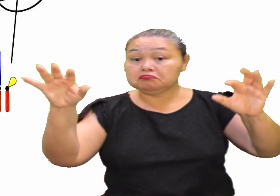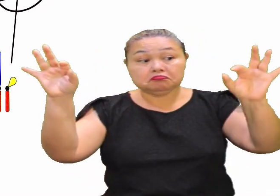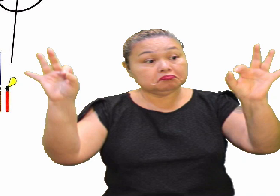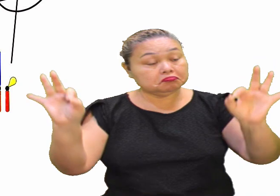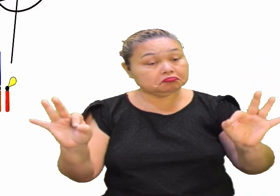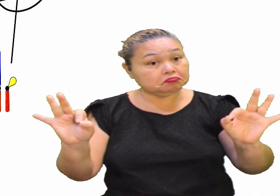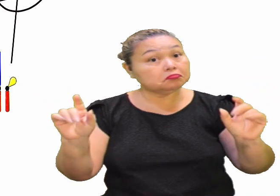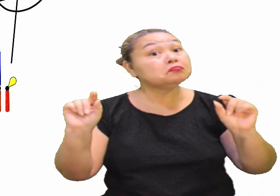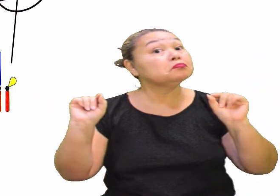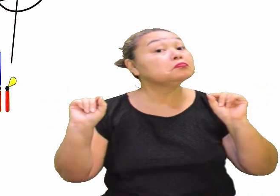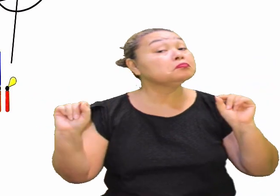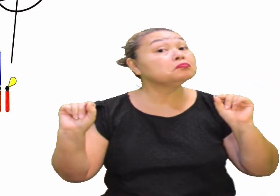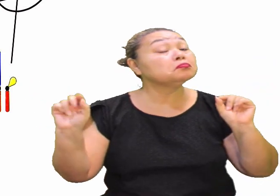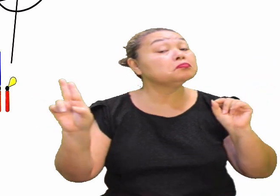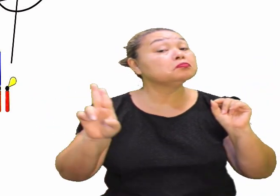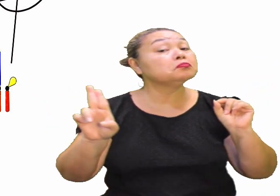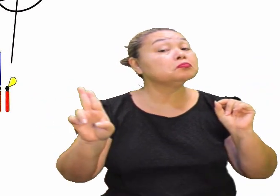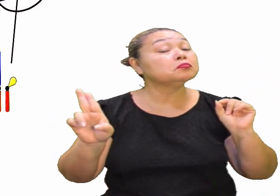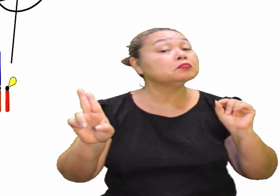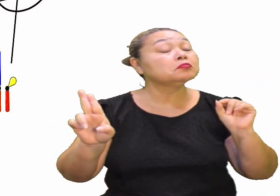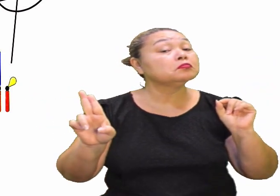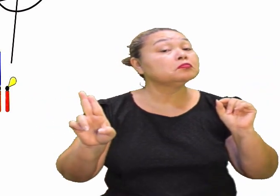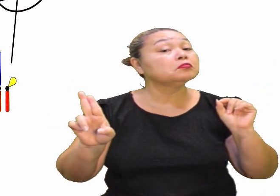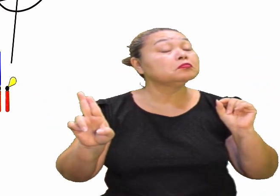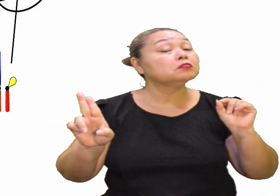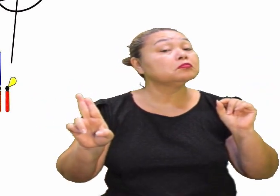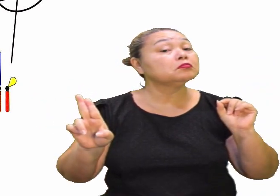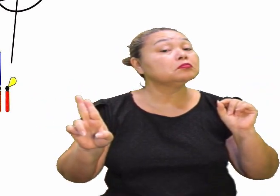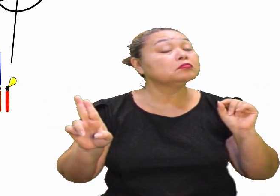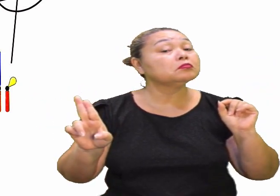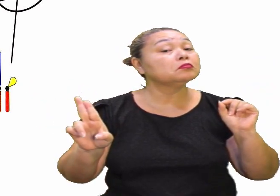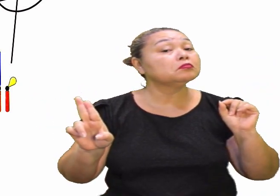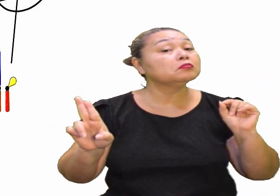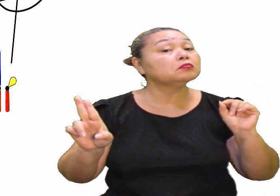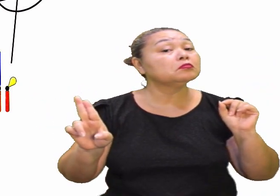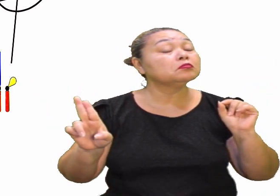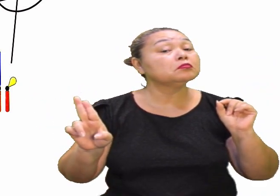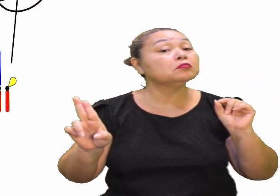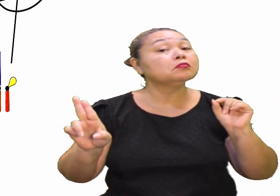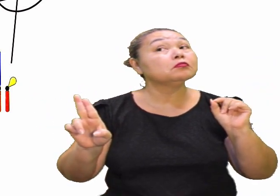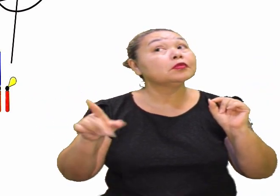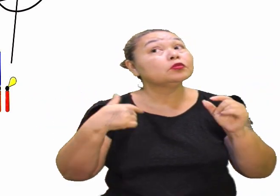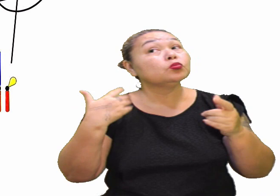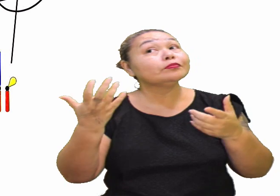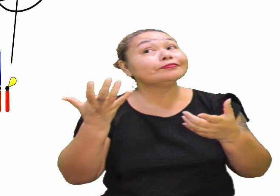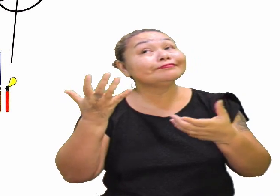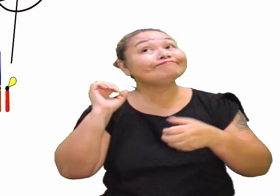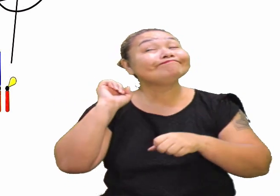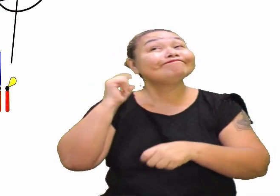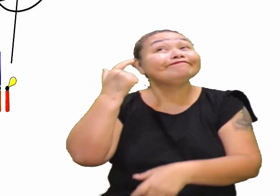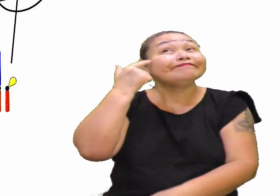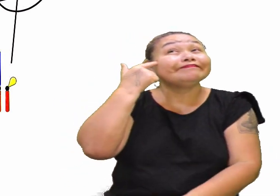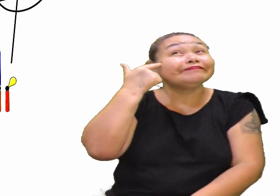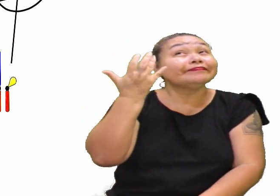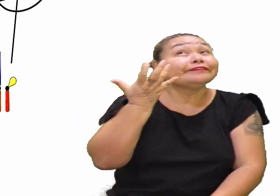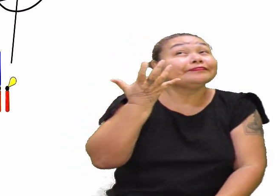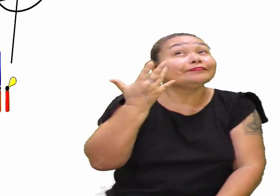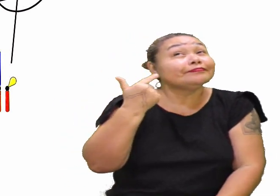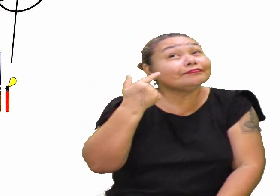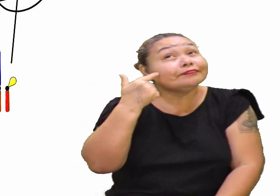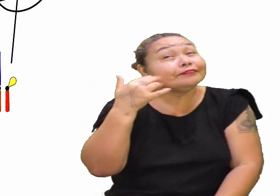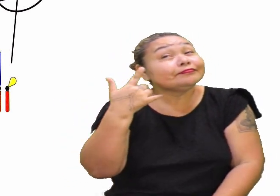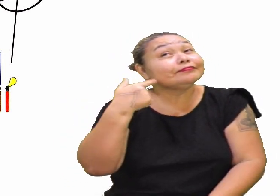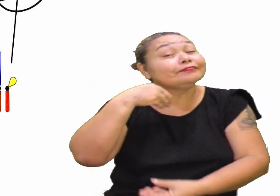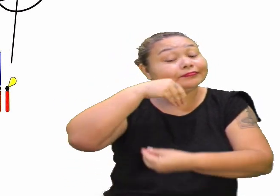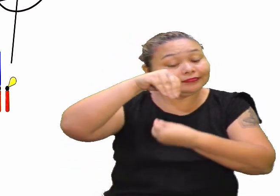Meus queridos, se toda vez que um homem cruzar e ter um intercurso sexual com a mulher